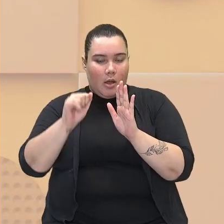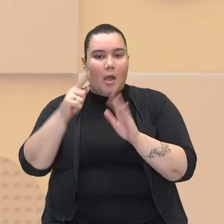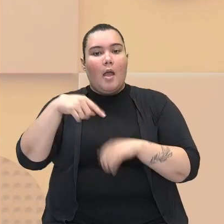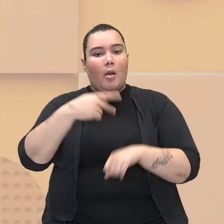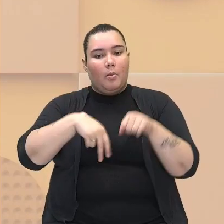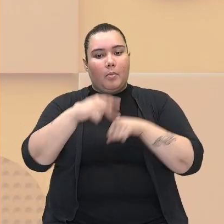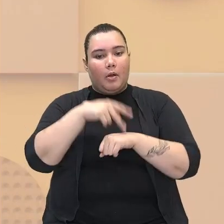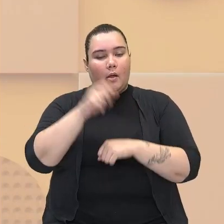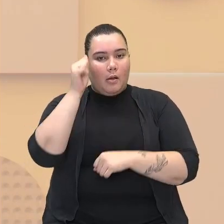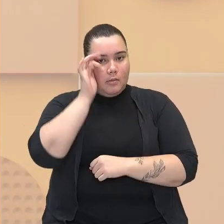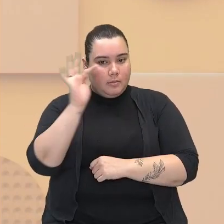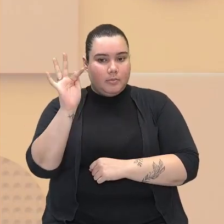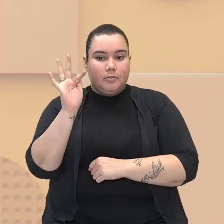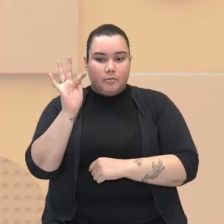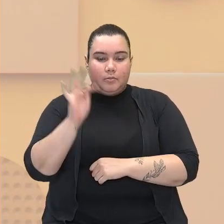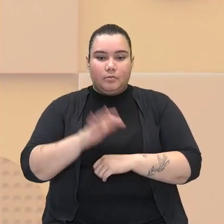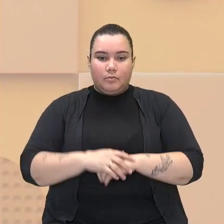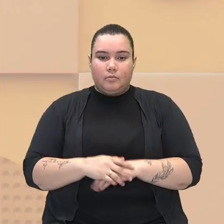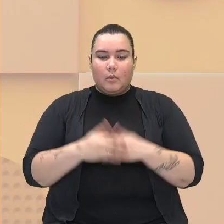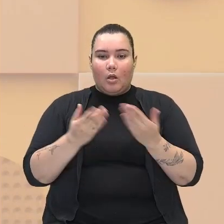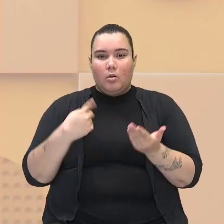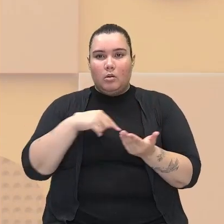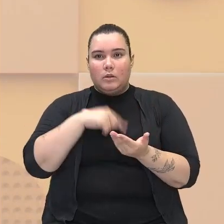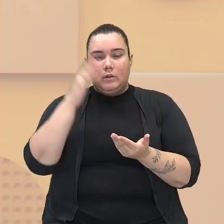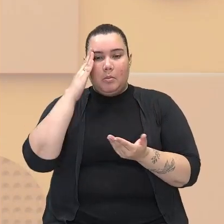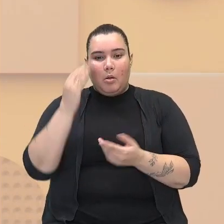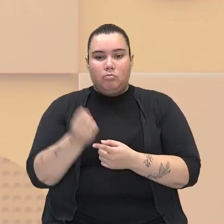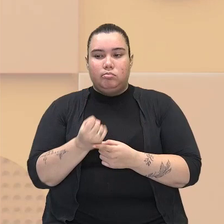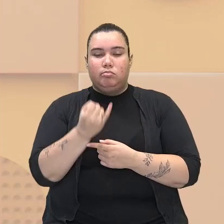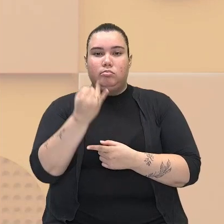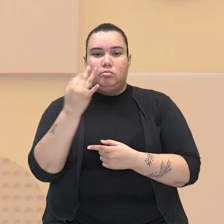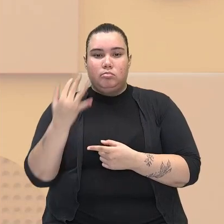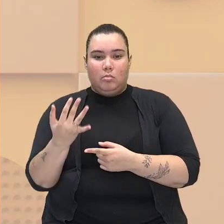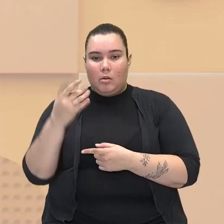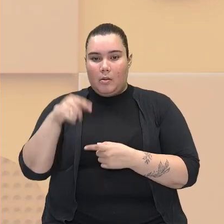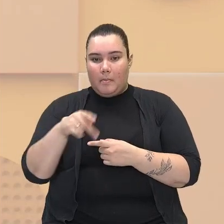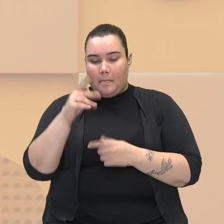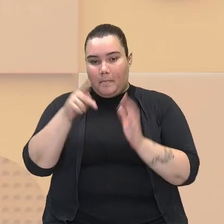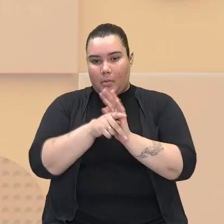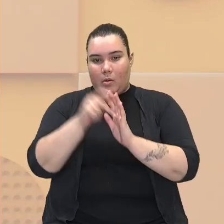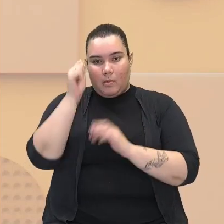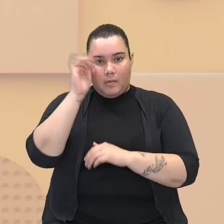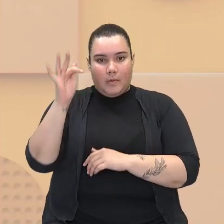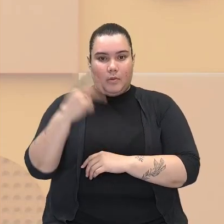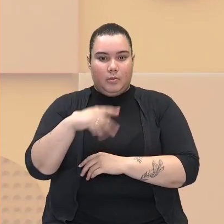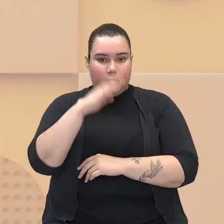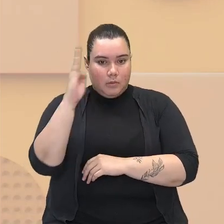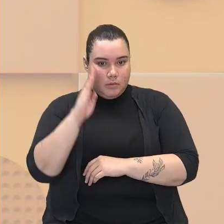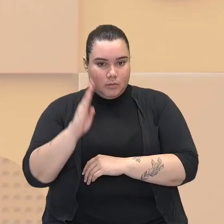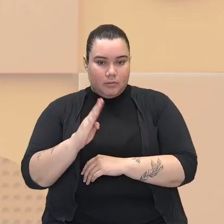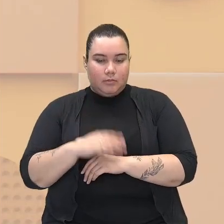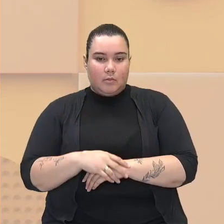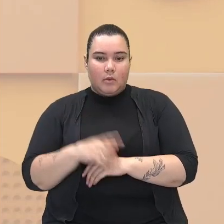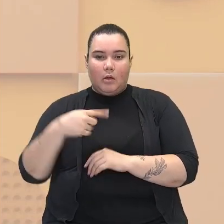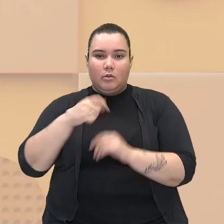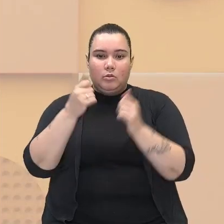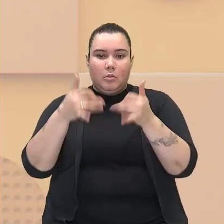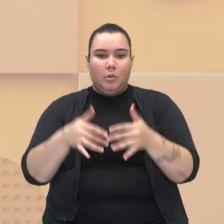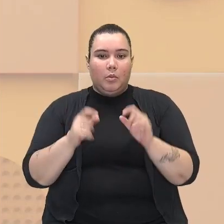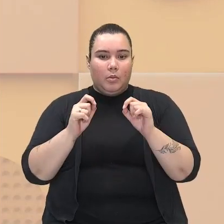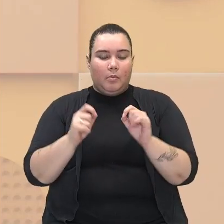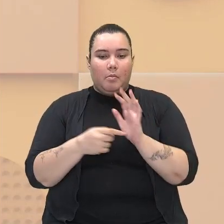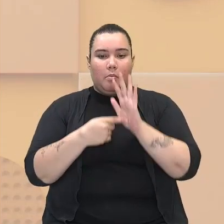gente ter uma noção de quanto foi numerosa a entrada desses africanos no Brasil. Aí você fala, a gente está trazendo